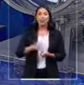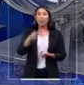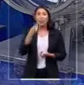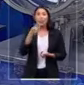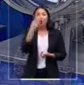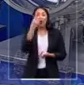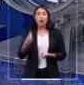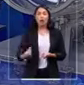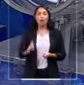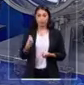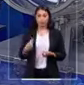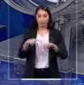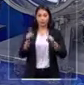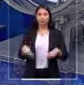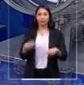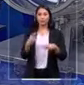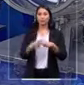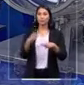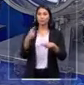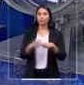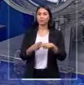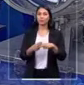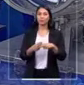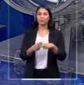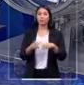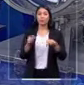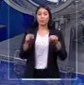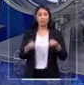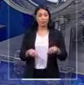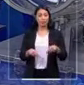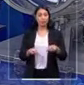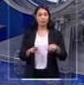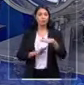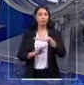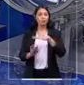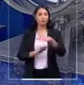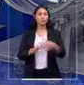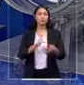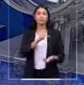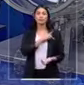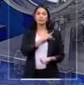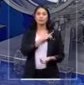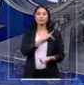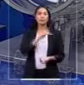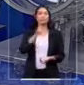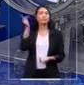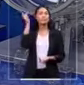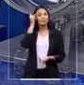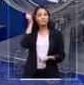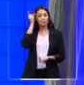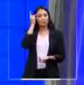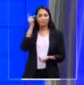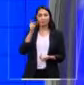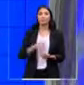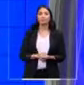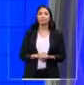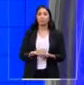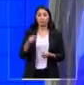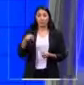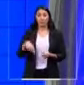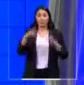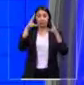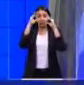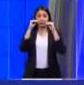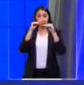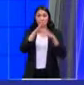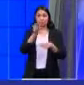Falamos ao vivo do Espaço Loterias Caixa, diretamente aqui do Terminal Rodoviário do Tietê, em São Paulo. Essa